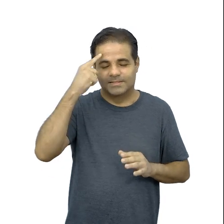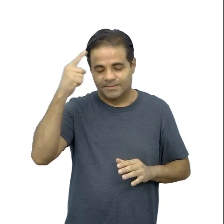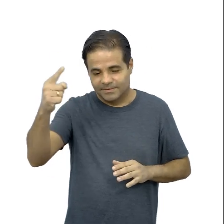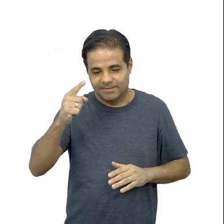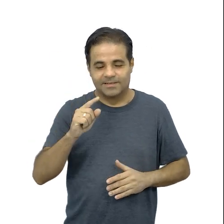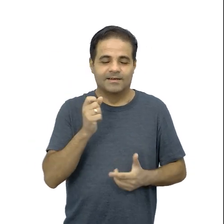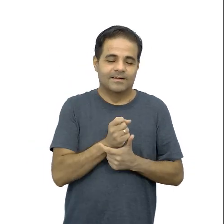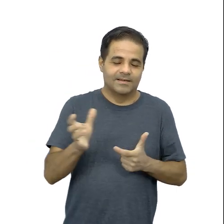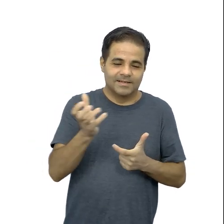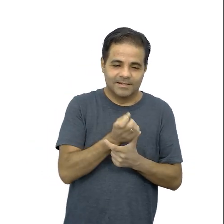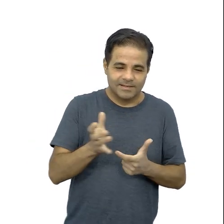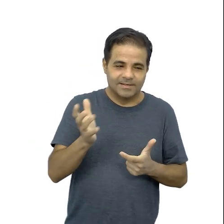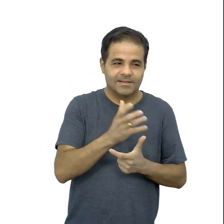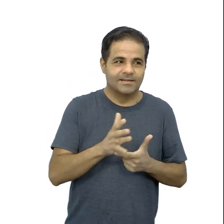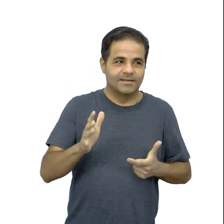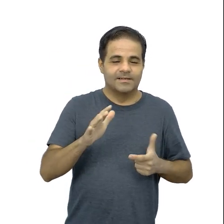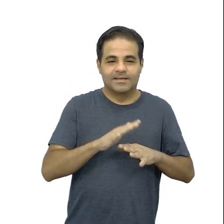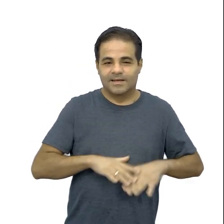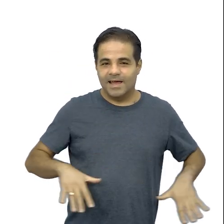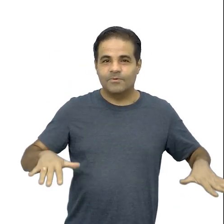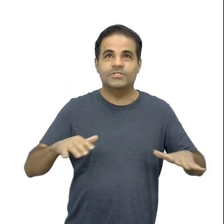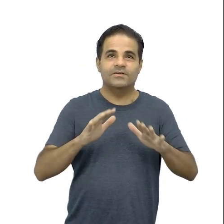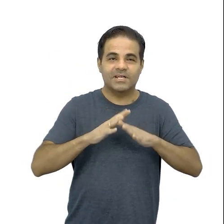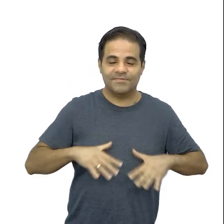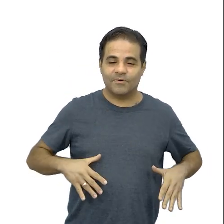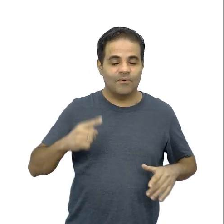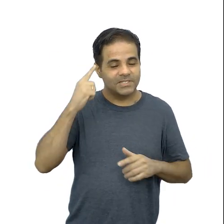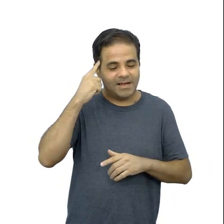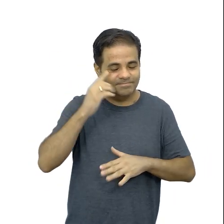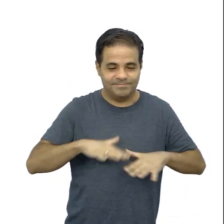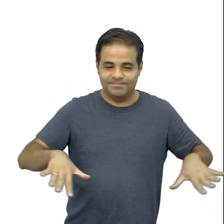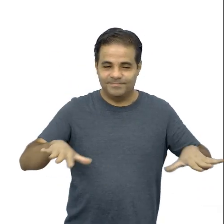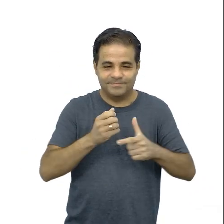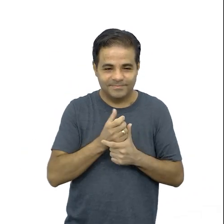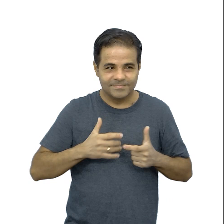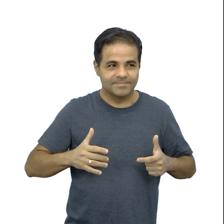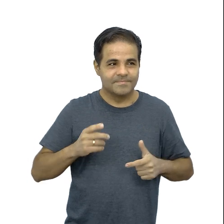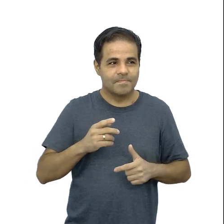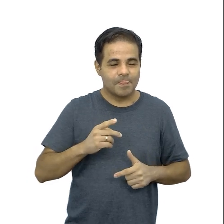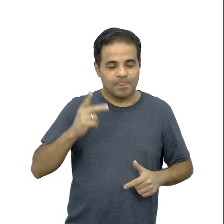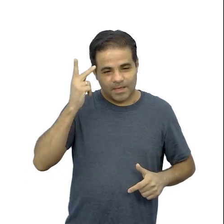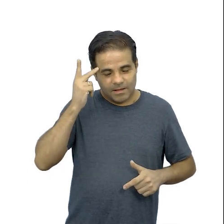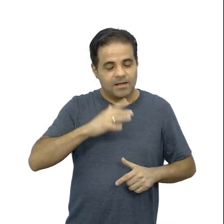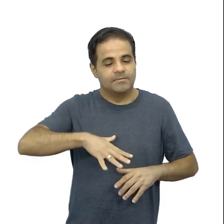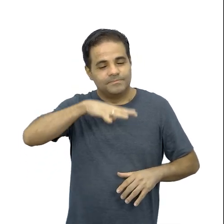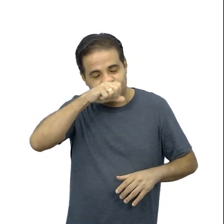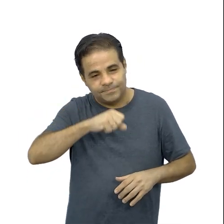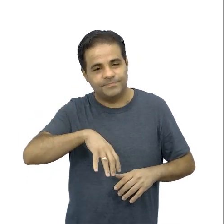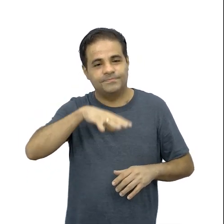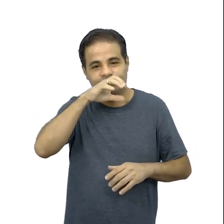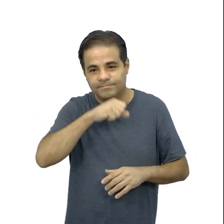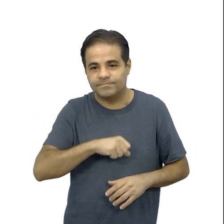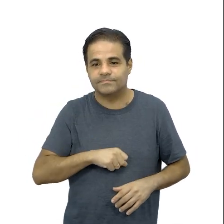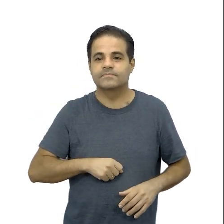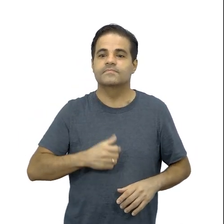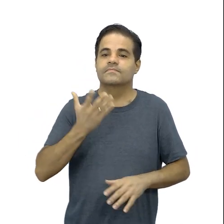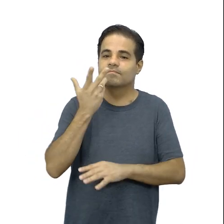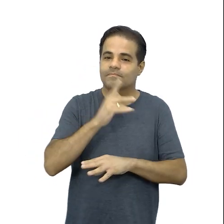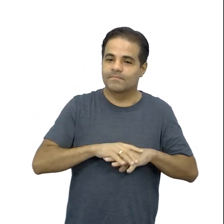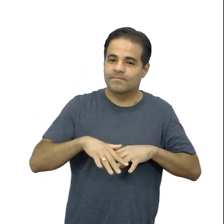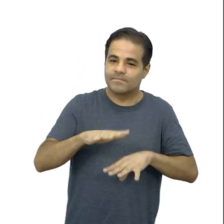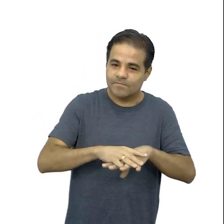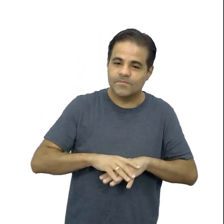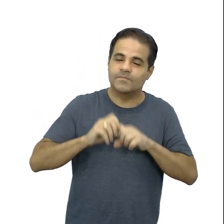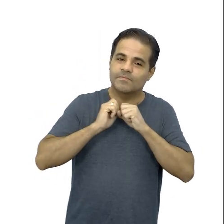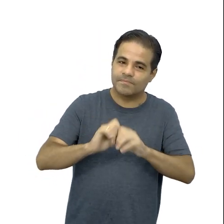sobre letramento matemático, sobretudo assumidos pelo currículo paulista. Também refletimos sobre a investigação matemática no